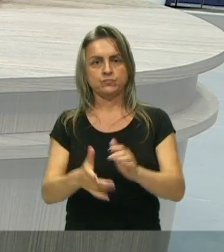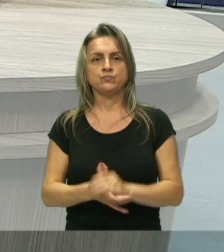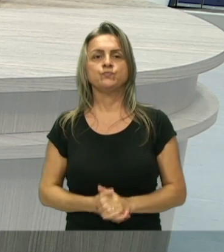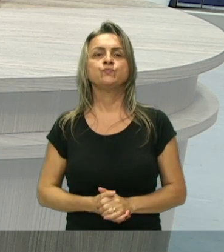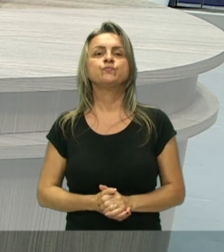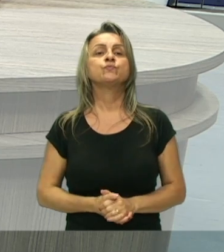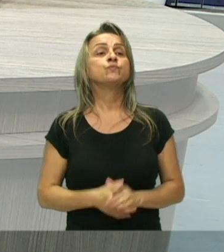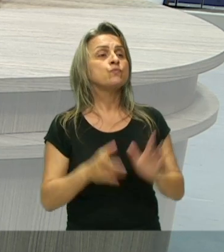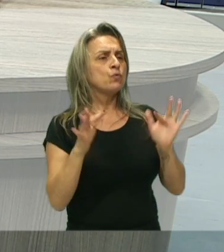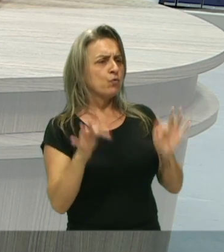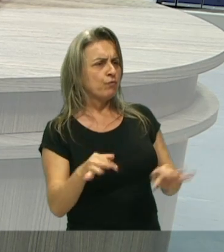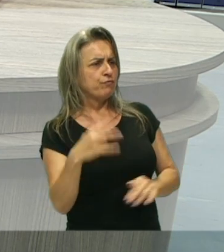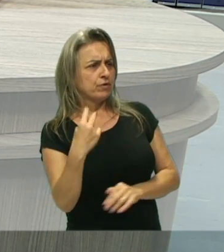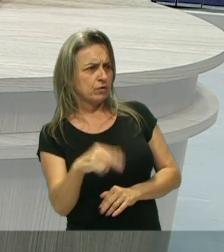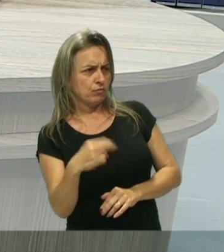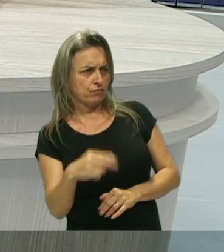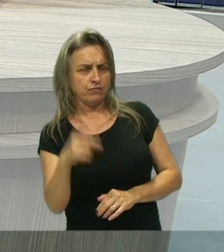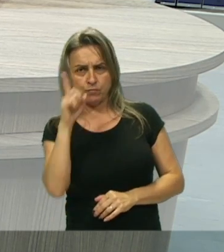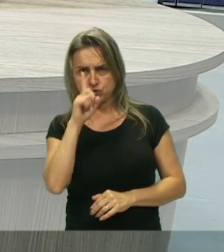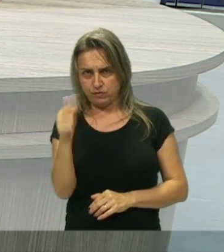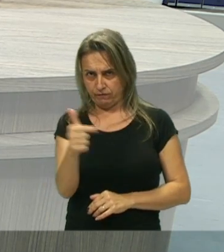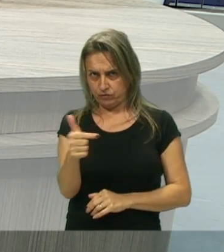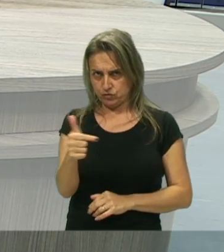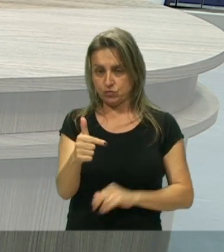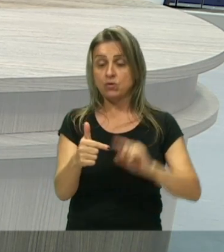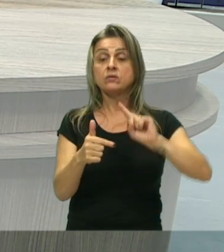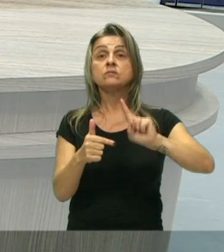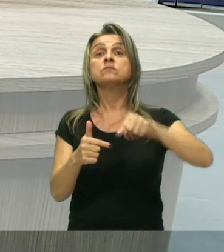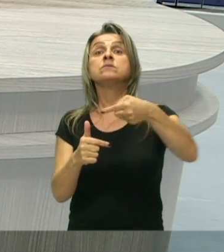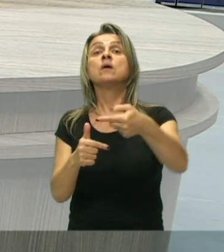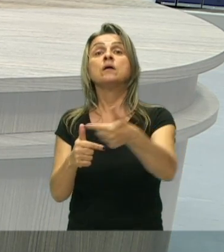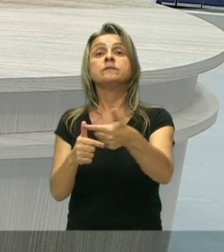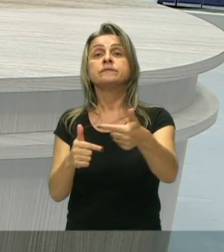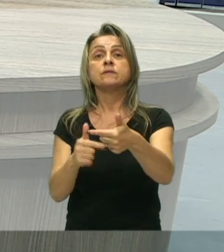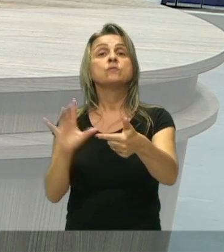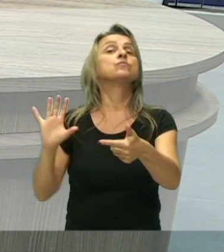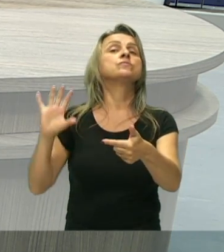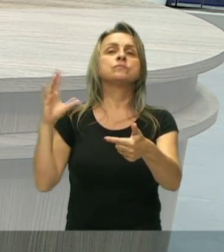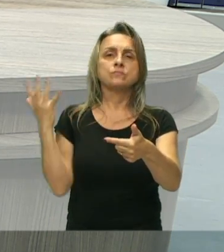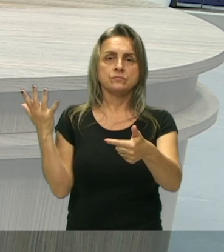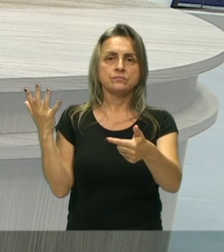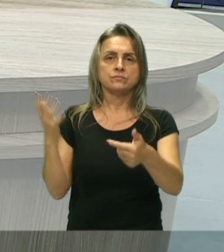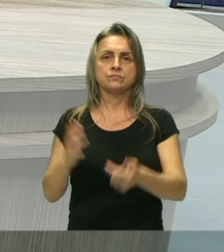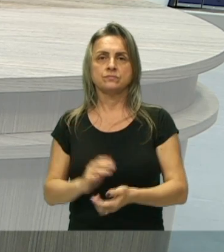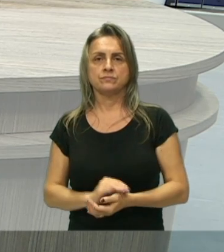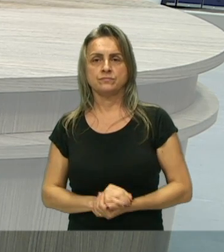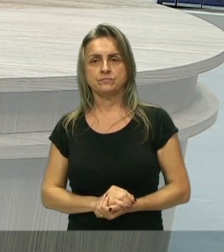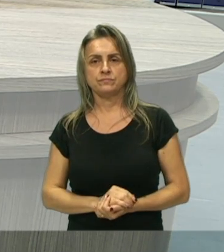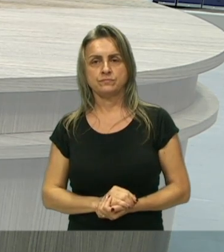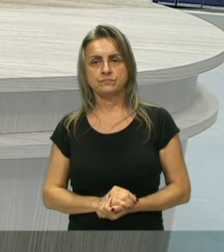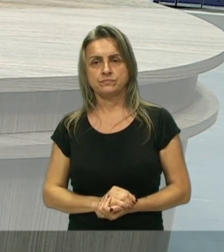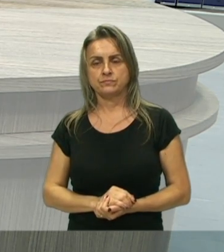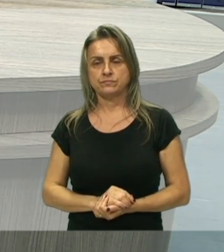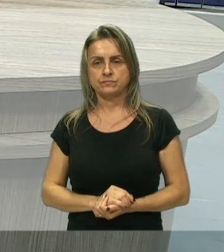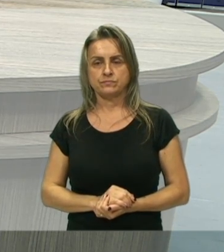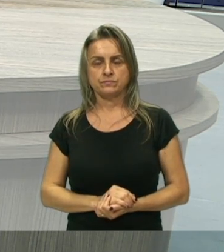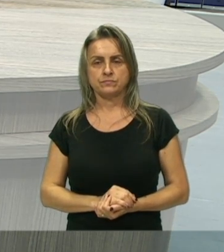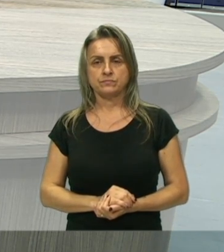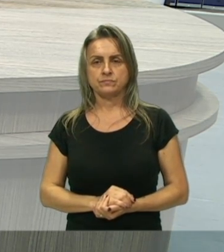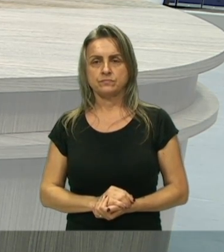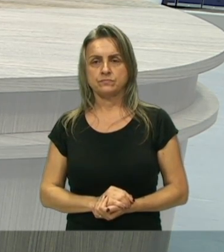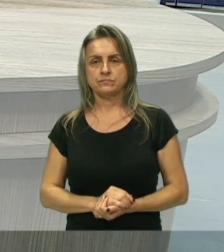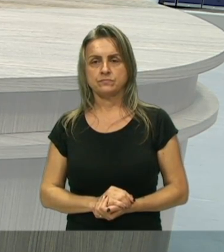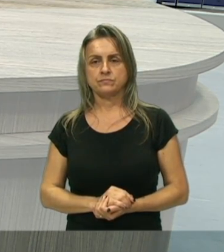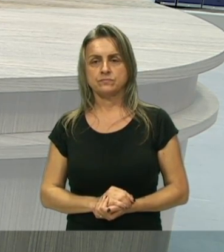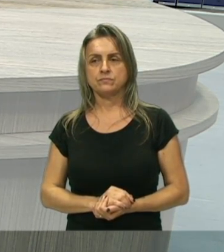final de novembro, dia 22, e depois a próxima é quando? A próxima, que vai ser